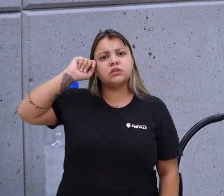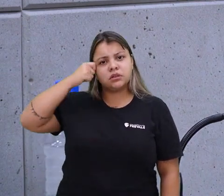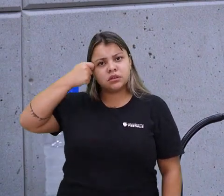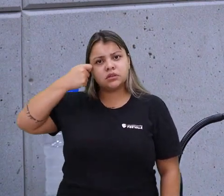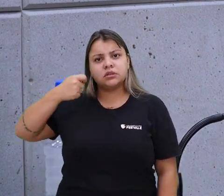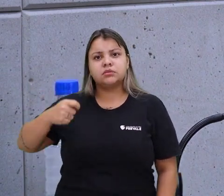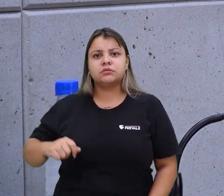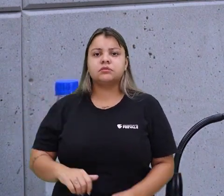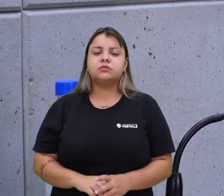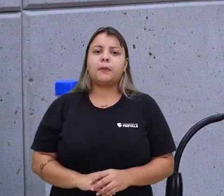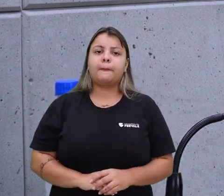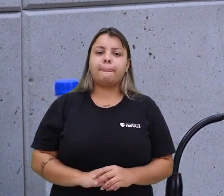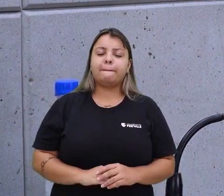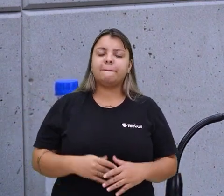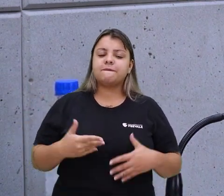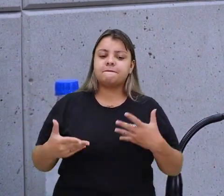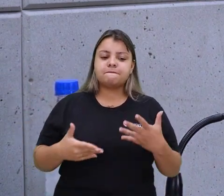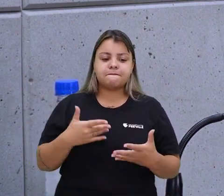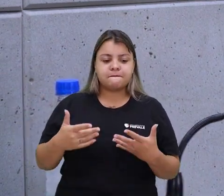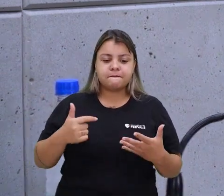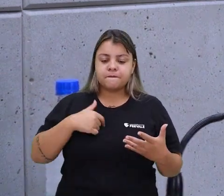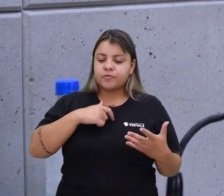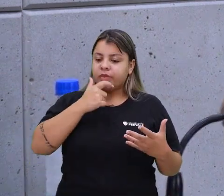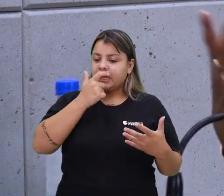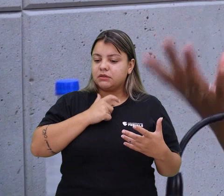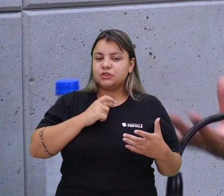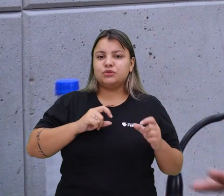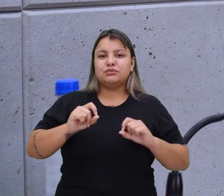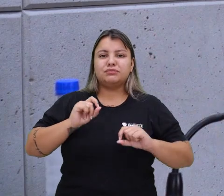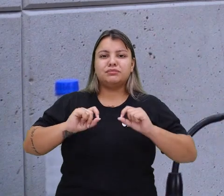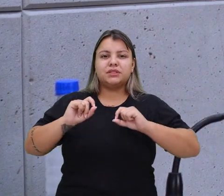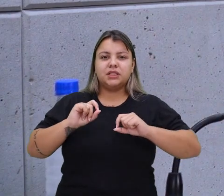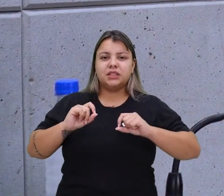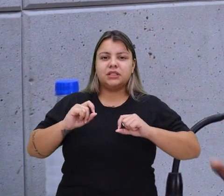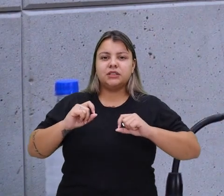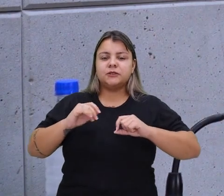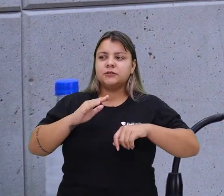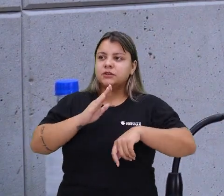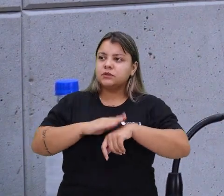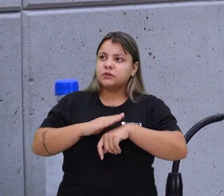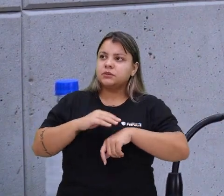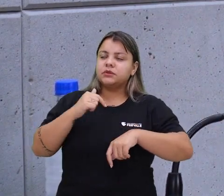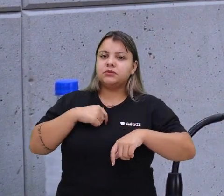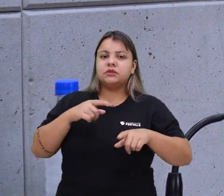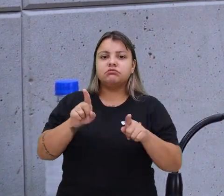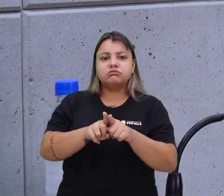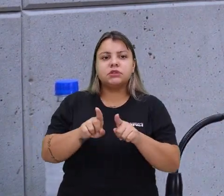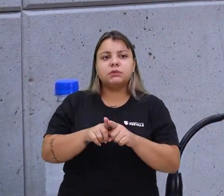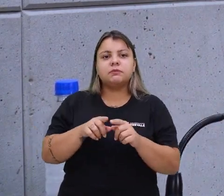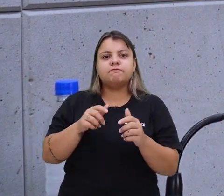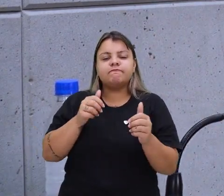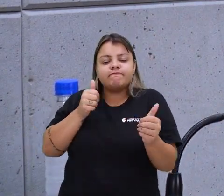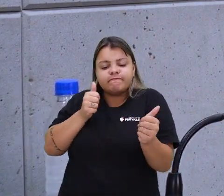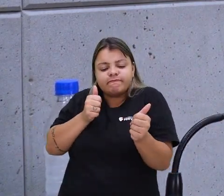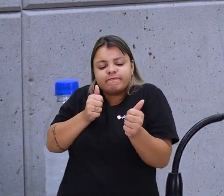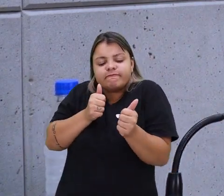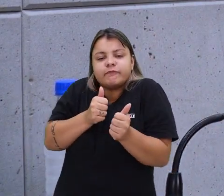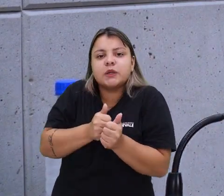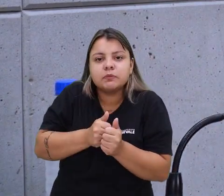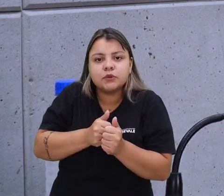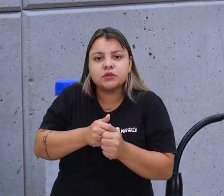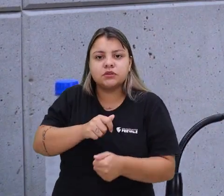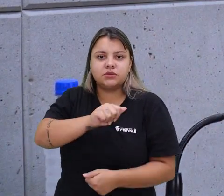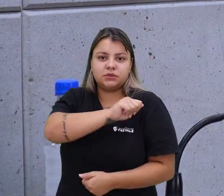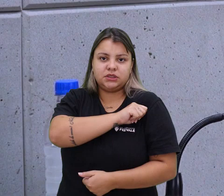aí eu acho que acho que foi no meio disso tudo que daí eu também me aproximei mais dos alunos